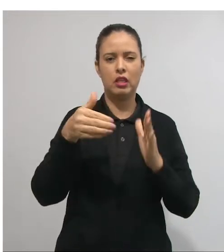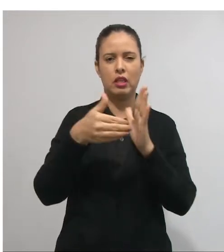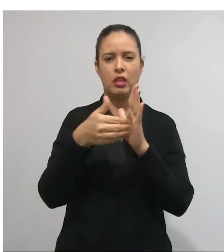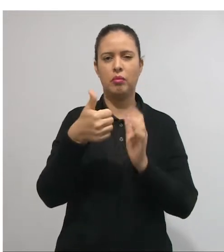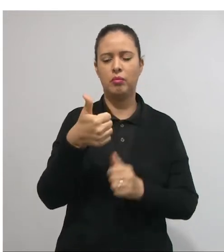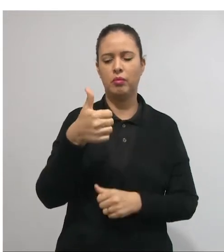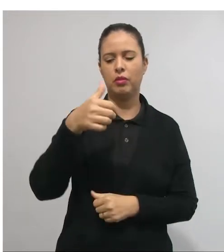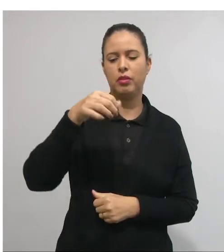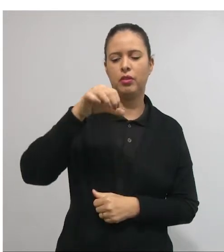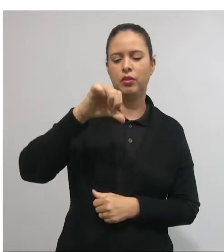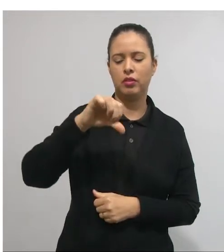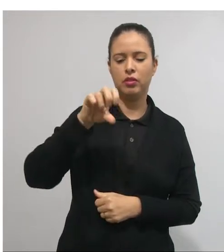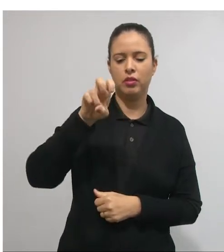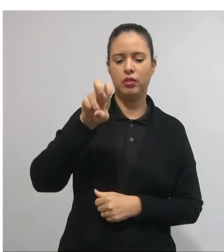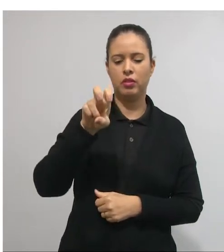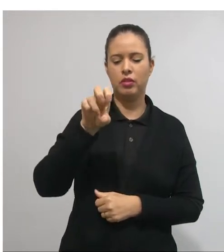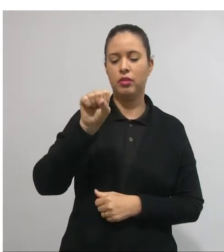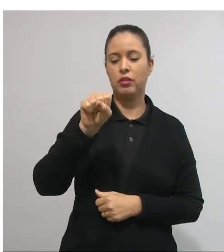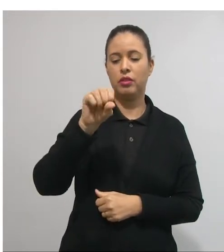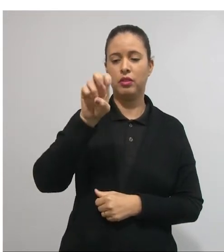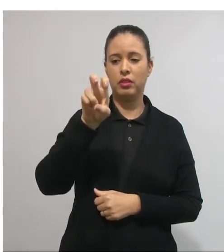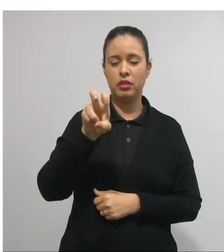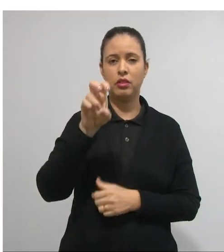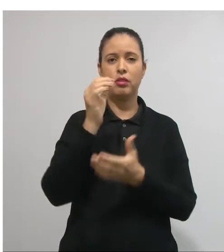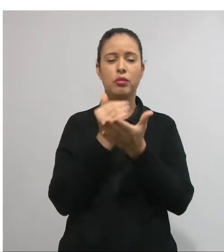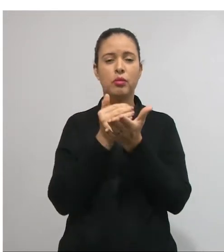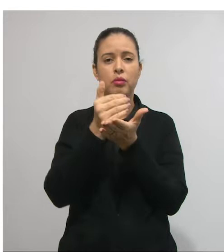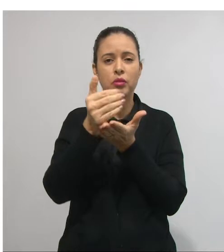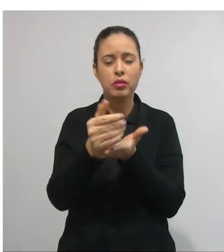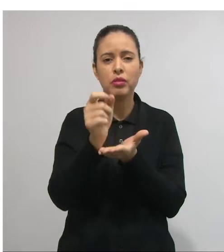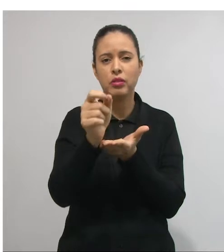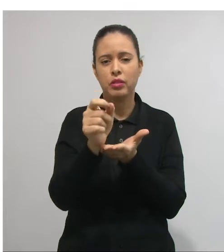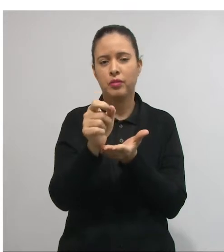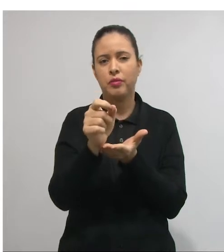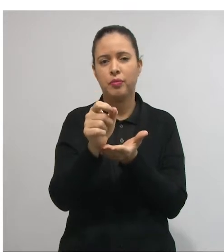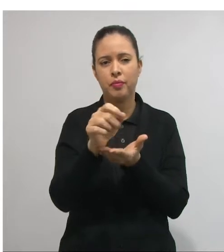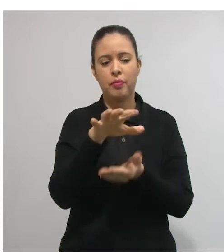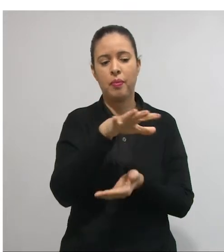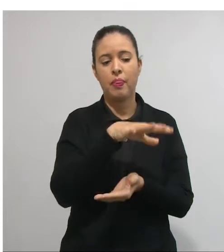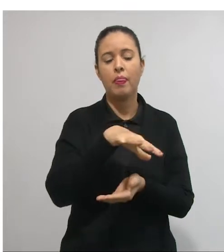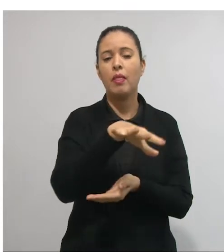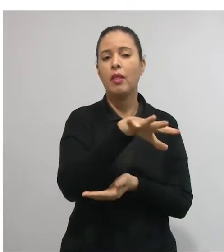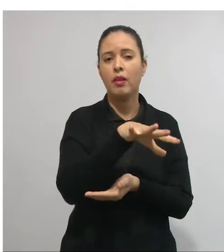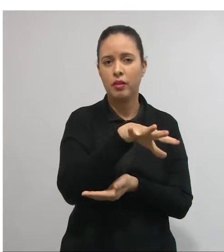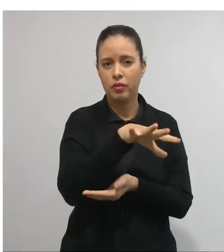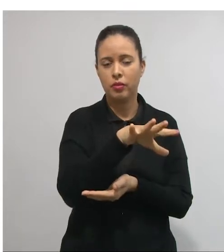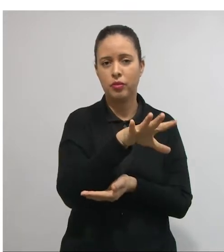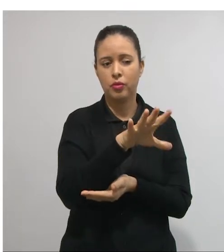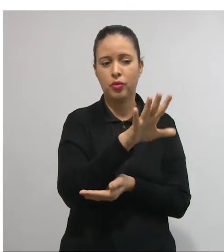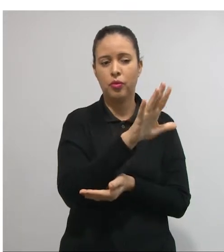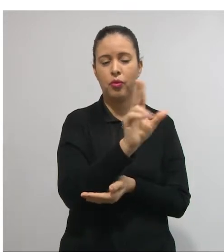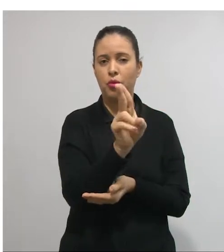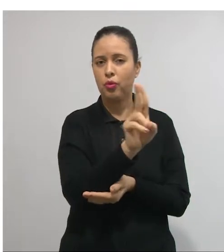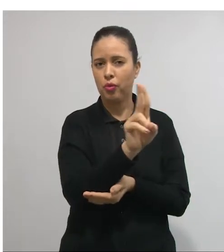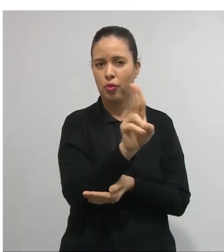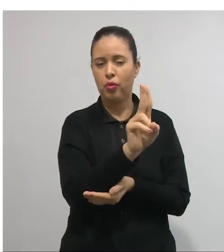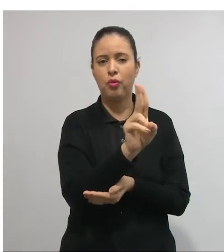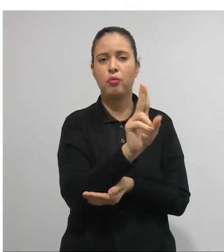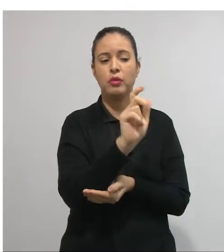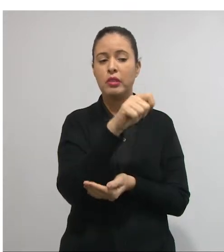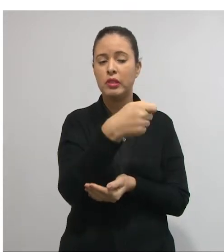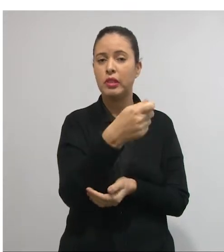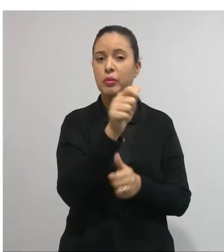1985, esse setor passou a ser chamado de recursos humanos. Então, tinha uma função